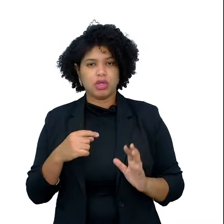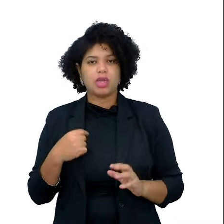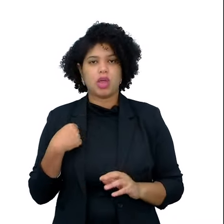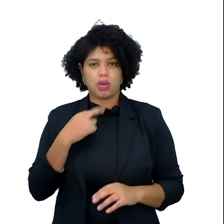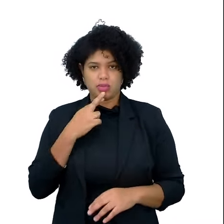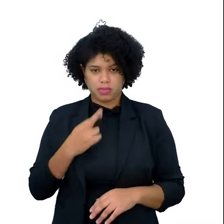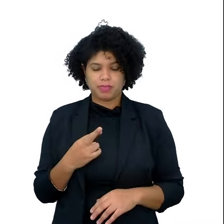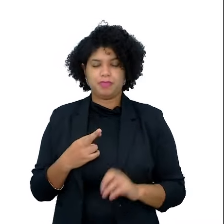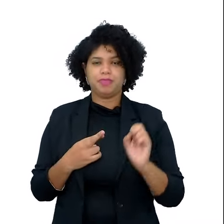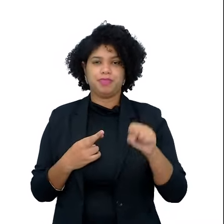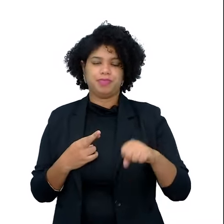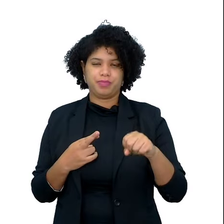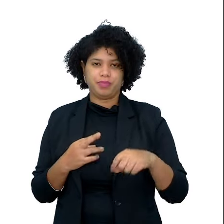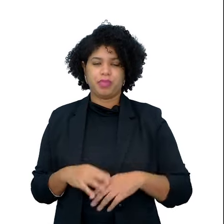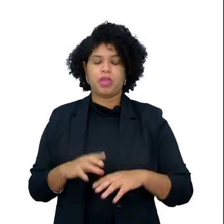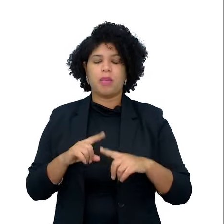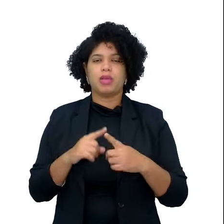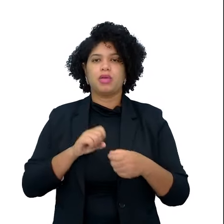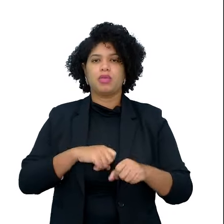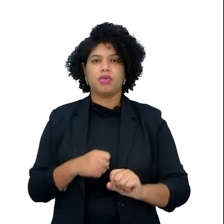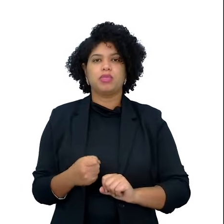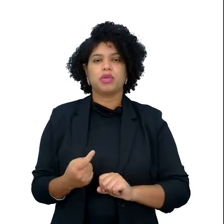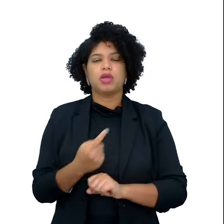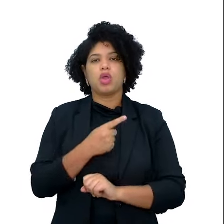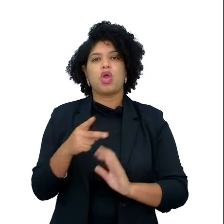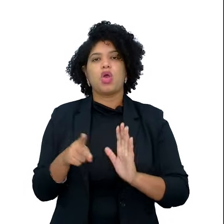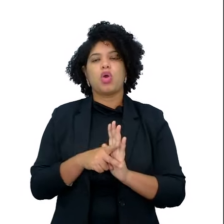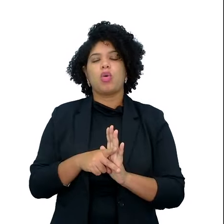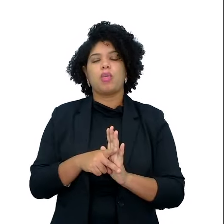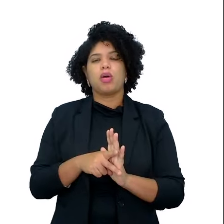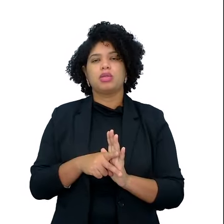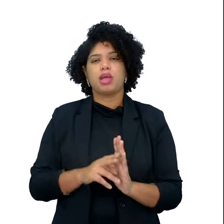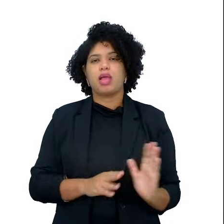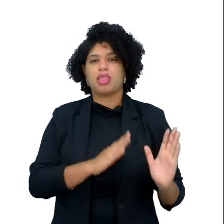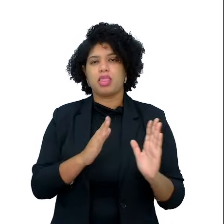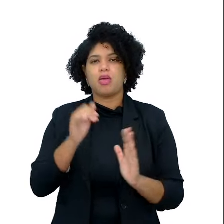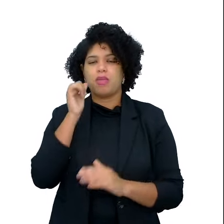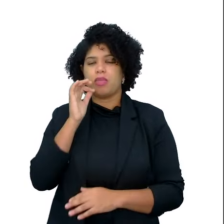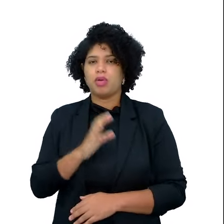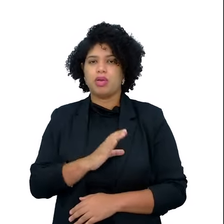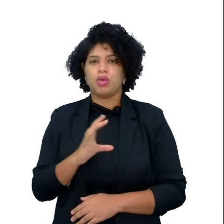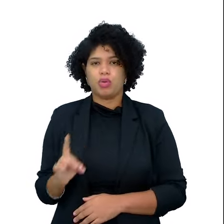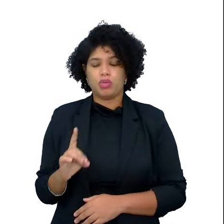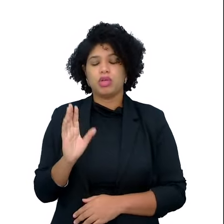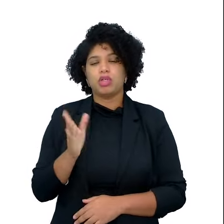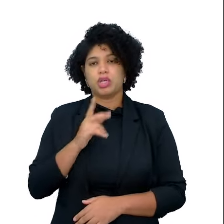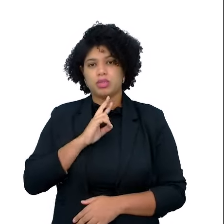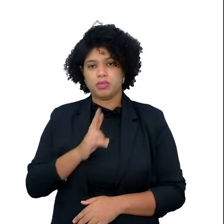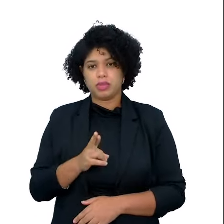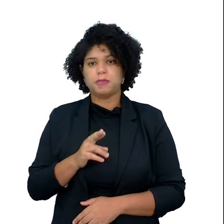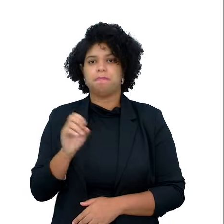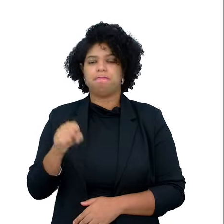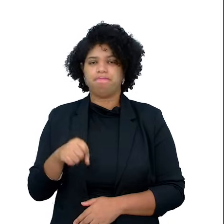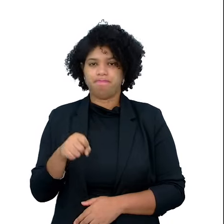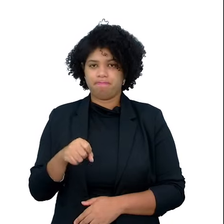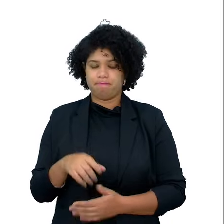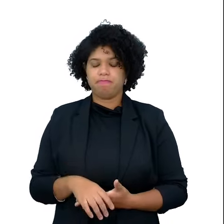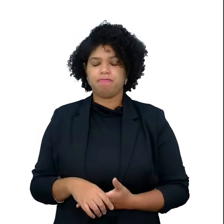respondendo. Na verdade, na formação anterior, na de etapa, a nossa coordenadora também já respondeu.